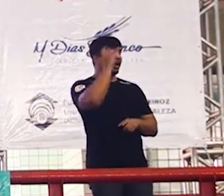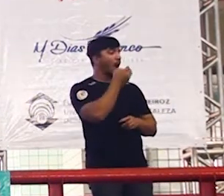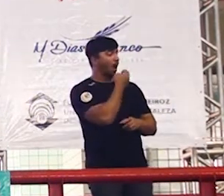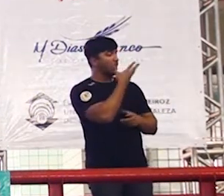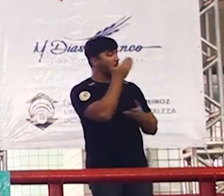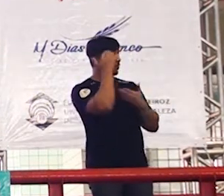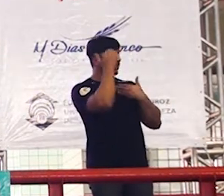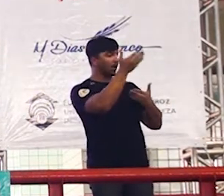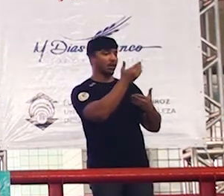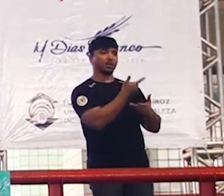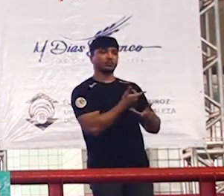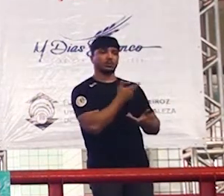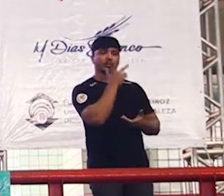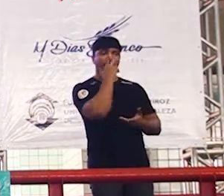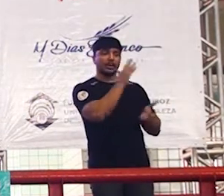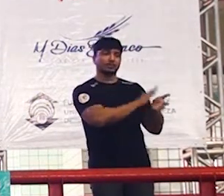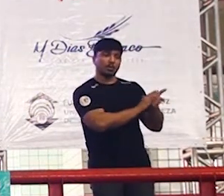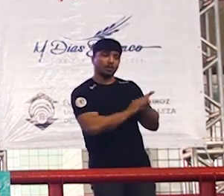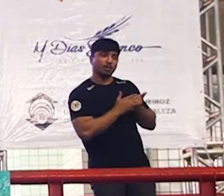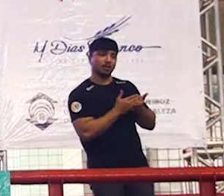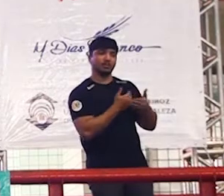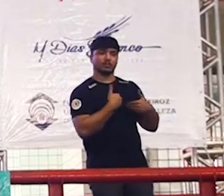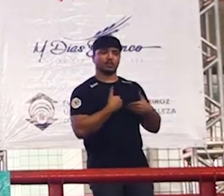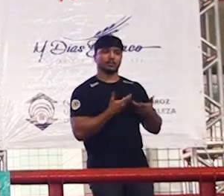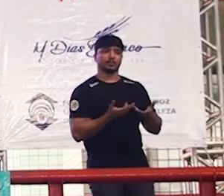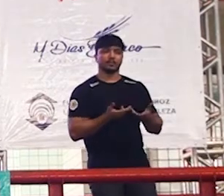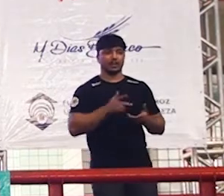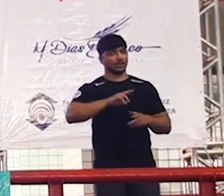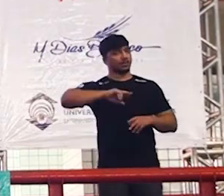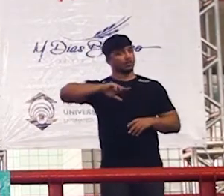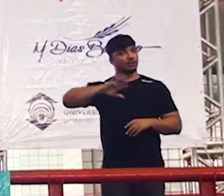elogio. O elogio irônico não